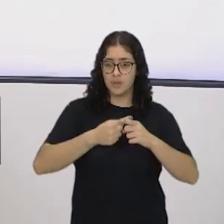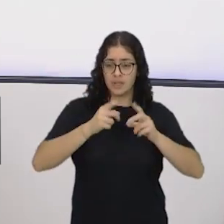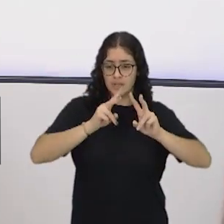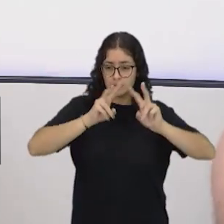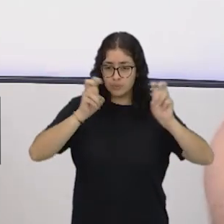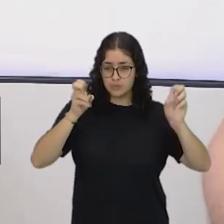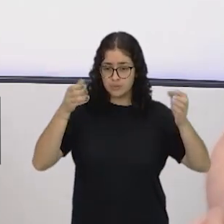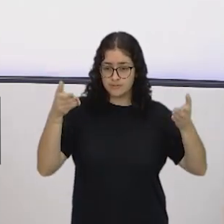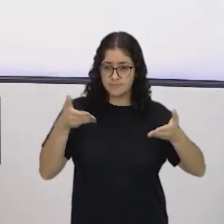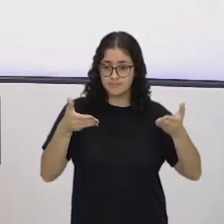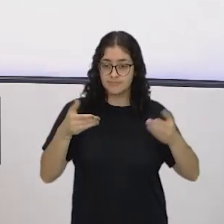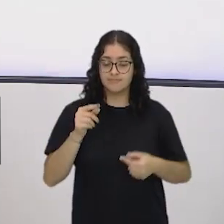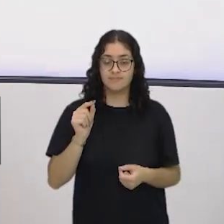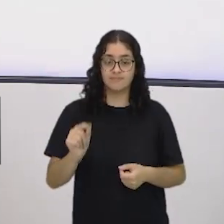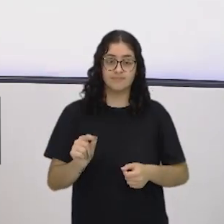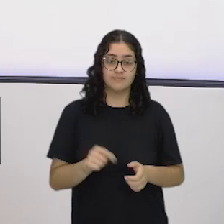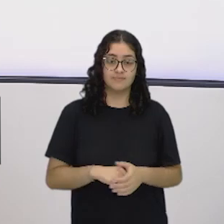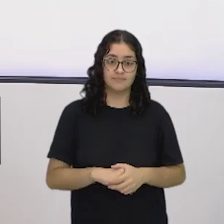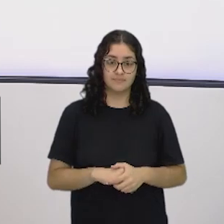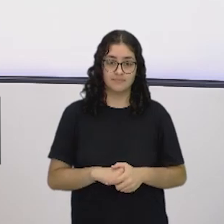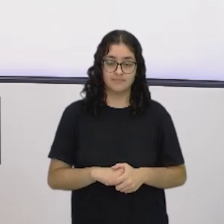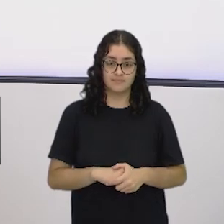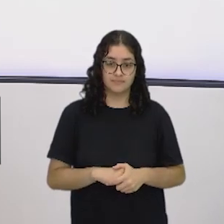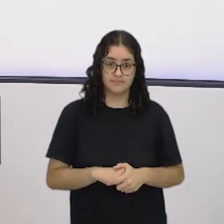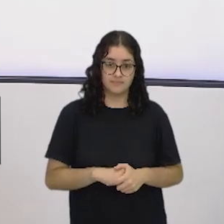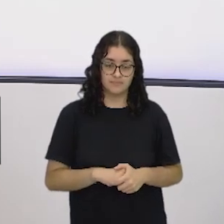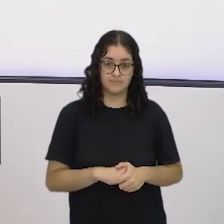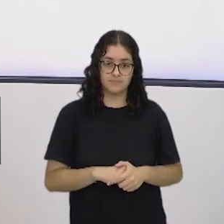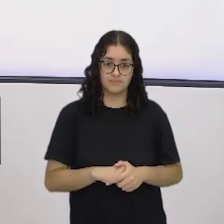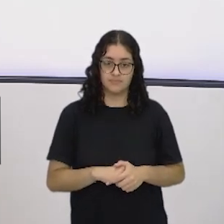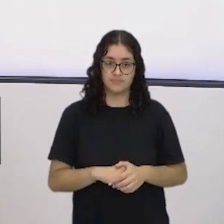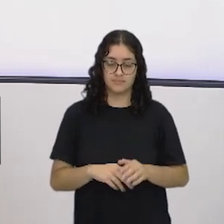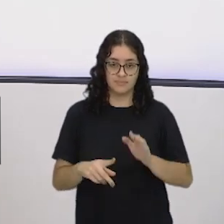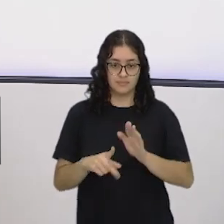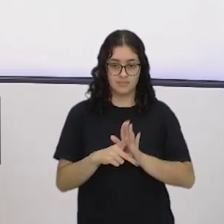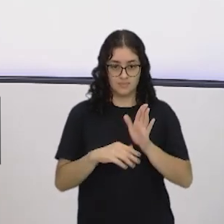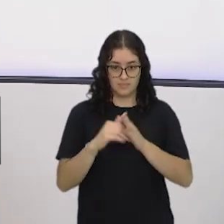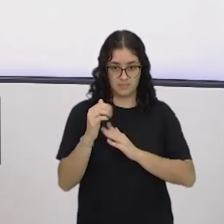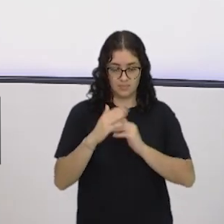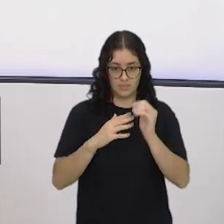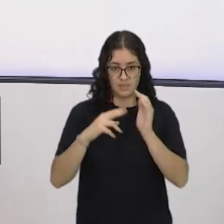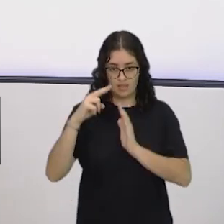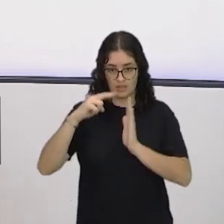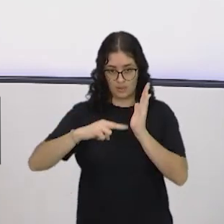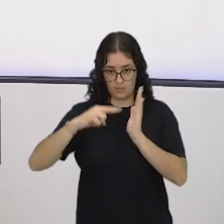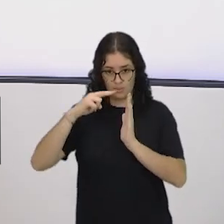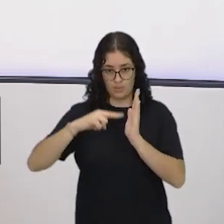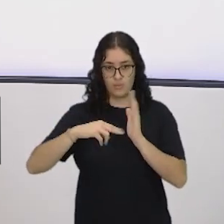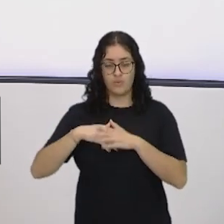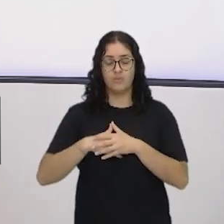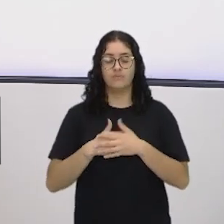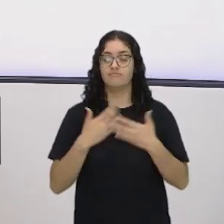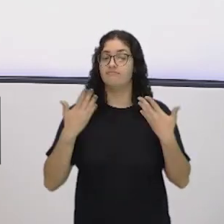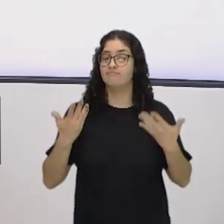a gente vai falar já, é a questão assim, da competência leitora. Certo. Né?